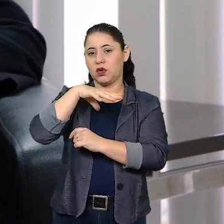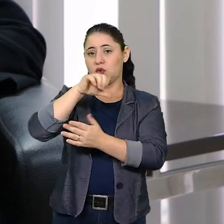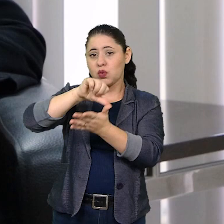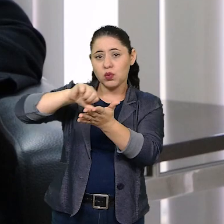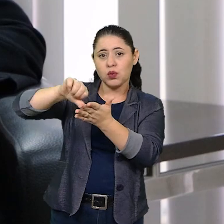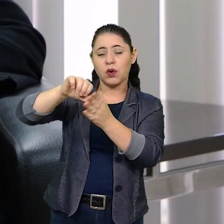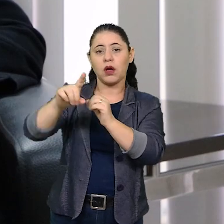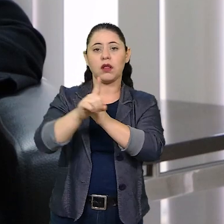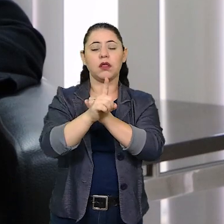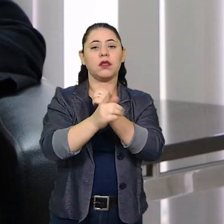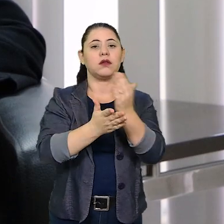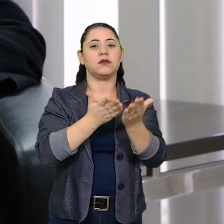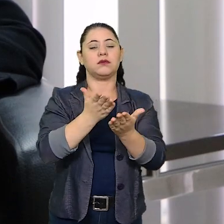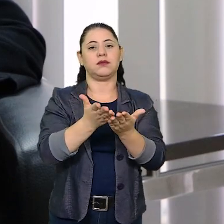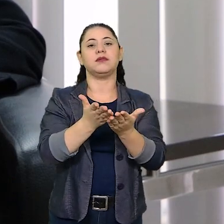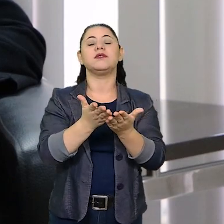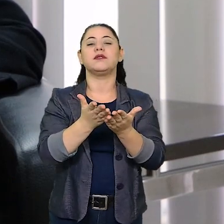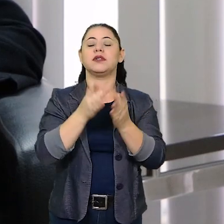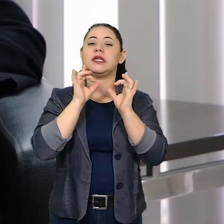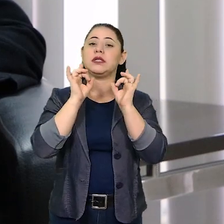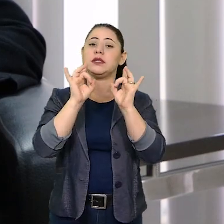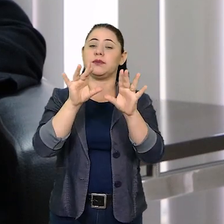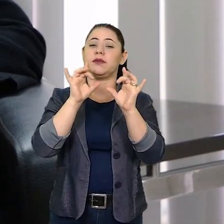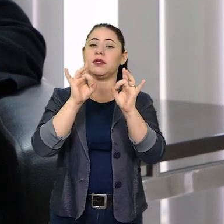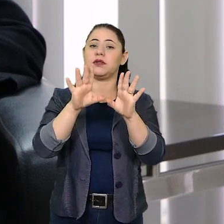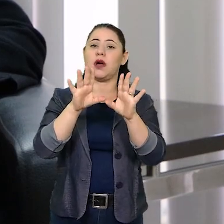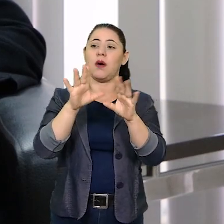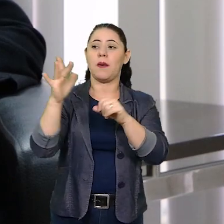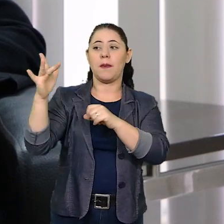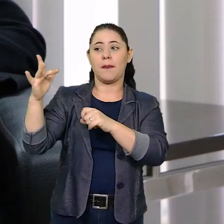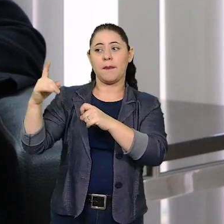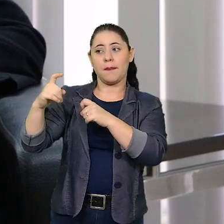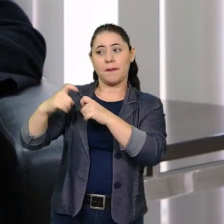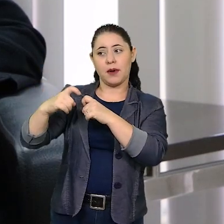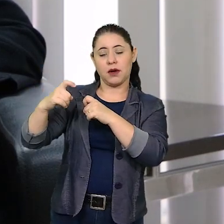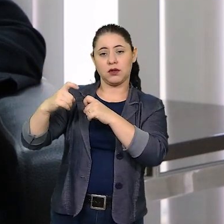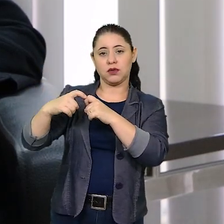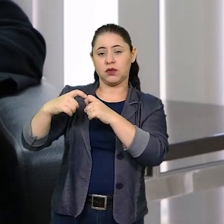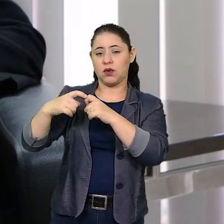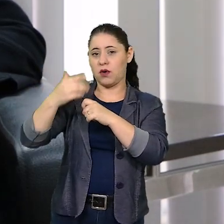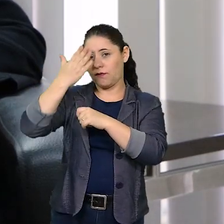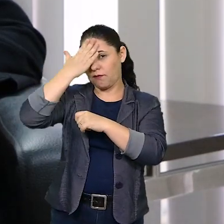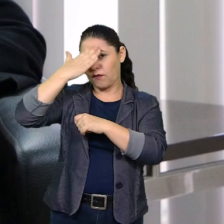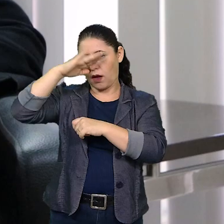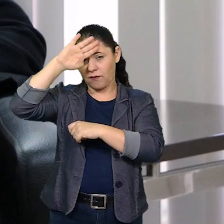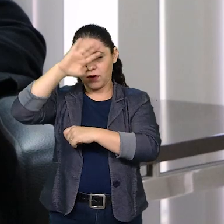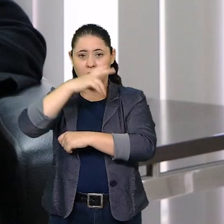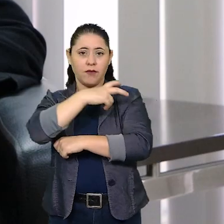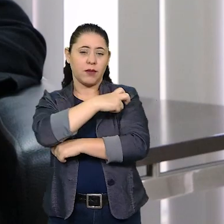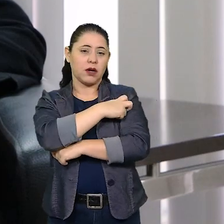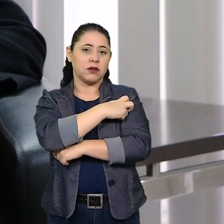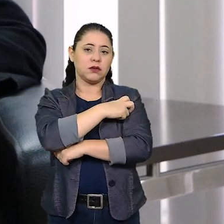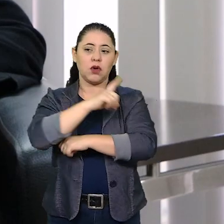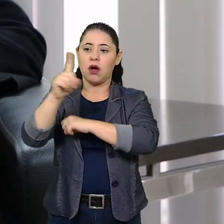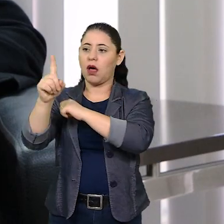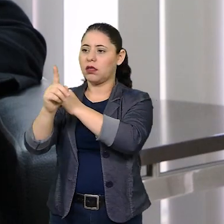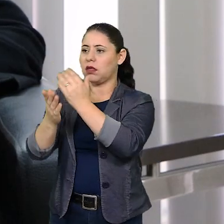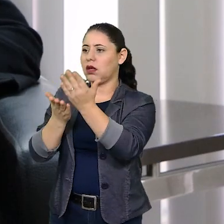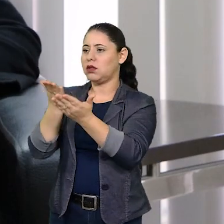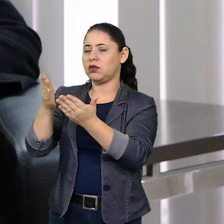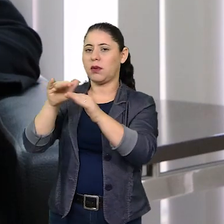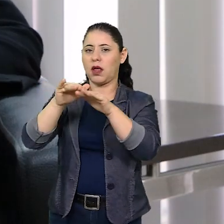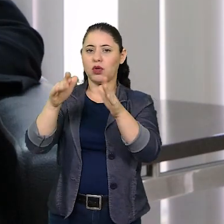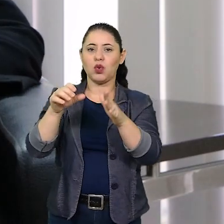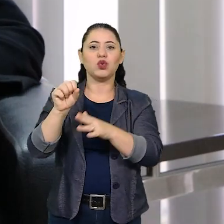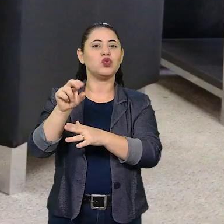na rede de atendimento, especialmente por médicos, enfermeiros, atendentes